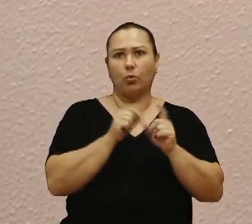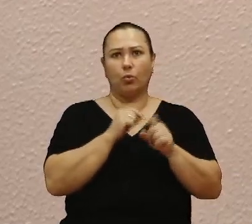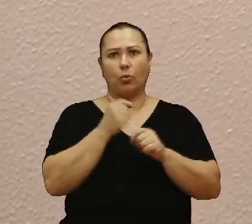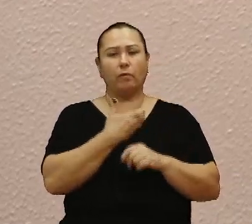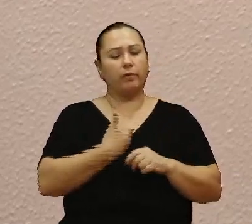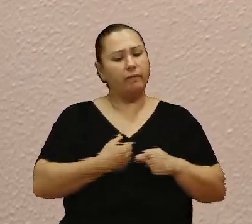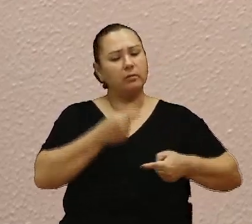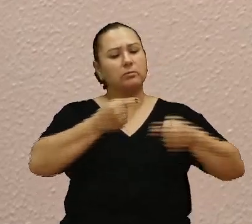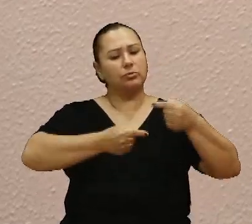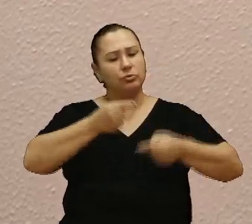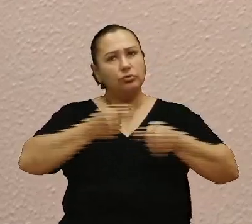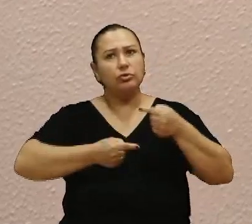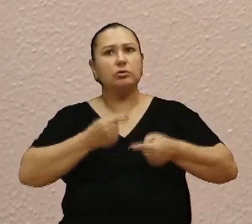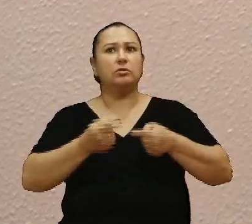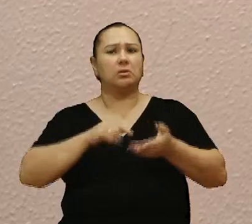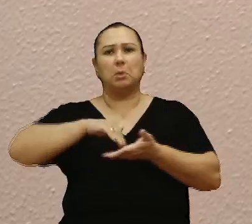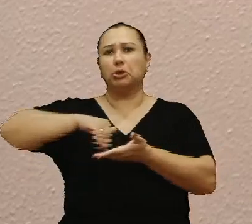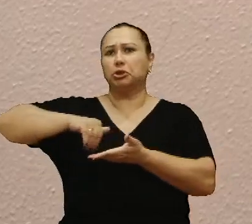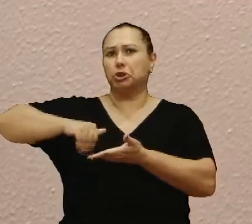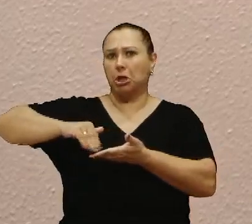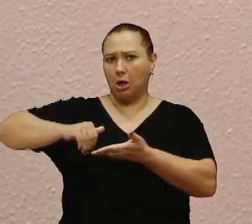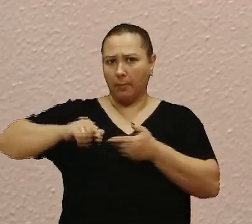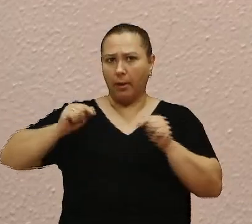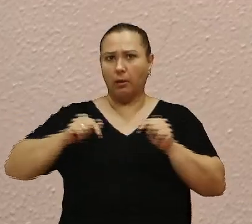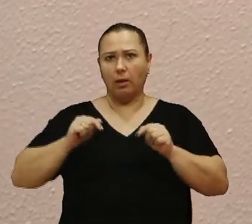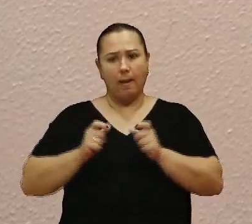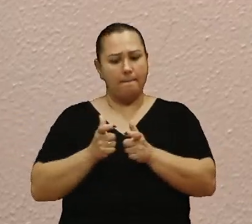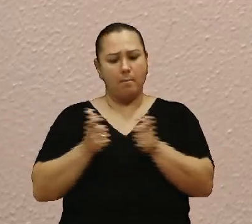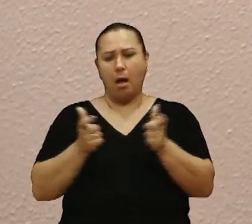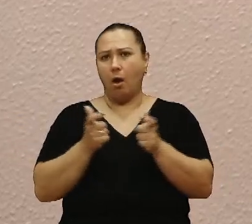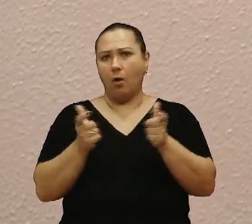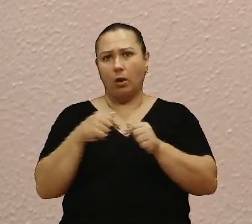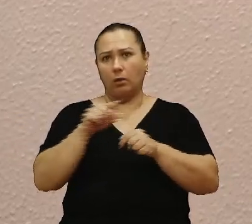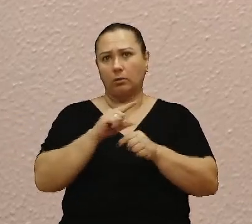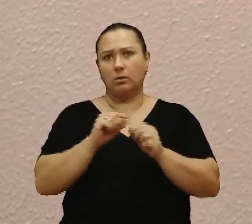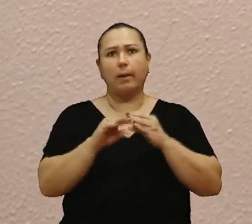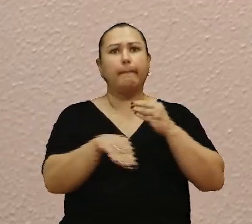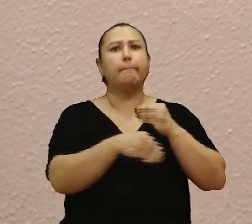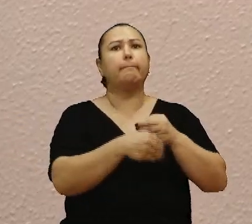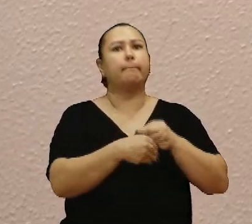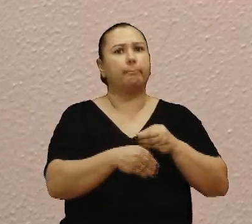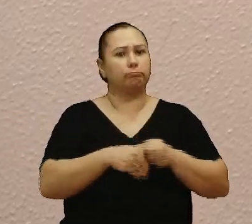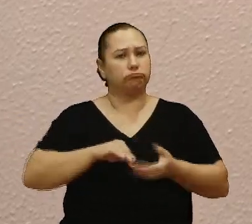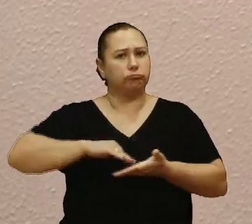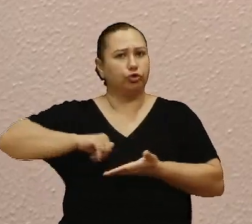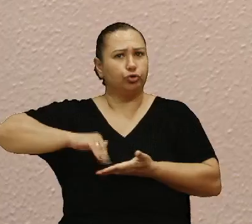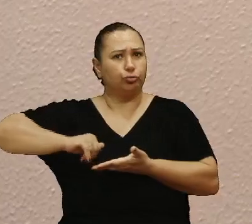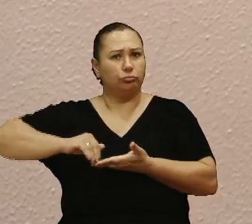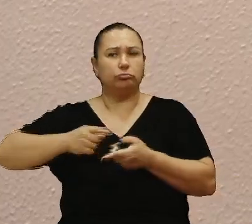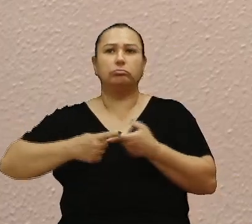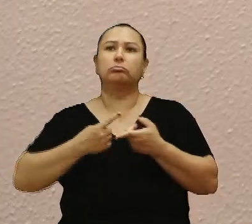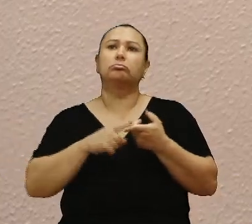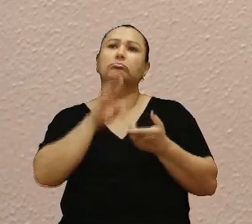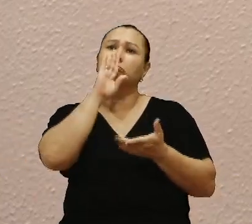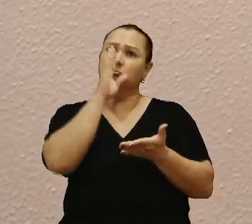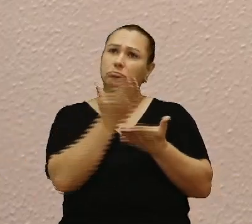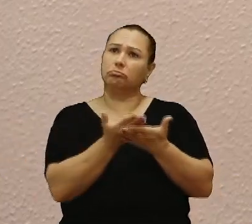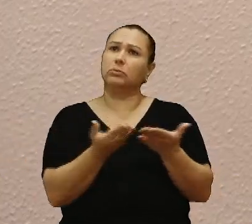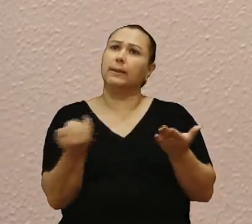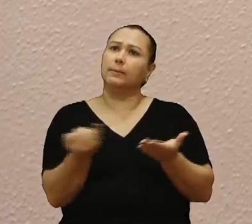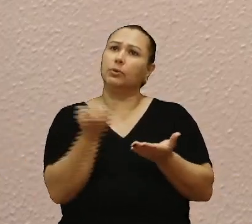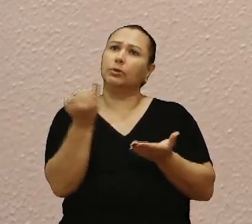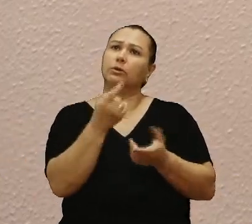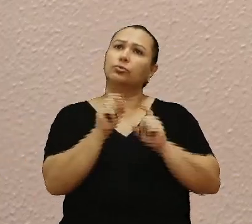vai discutir, inclusive retiramos aqui a maior parte das nossas emendas, né? Porque nós acreditávamos que era importante